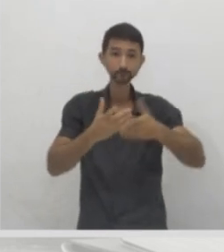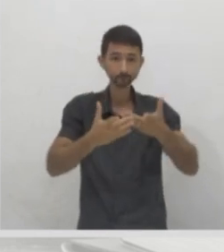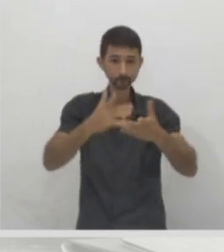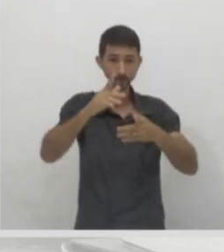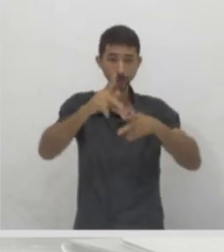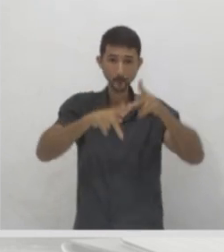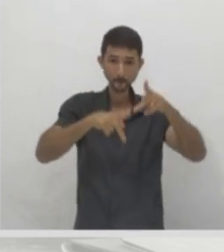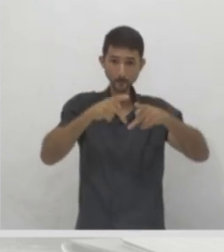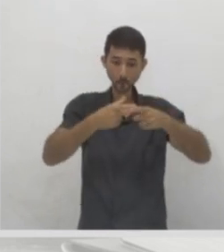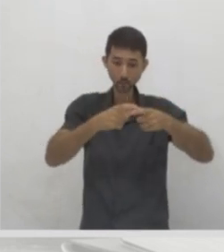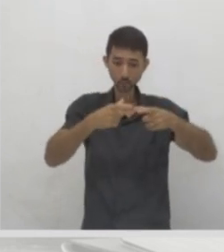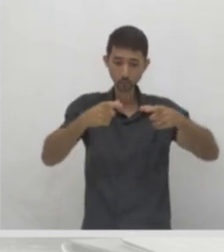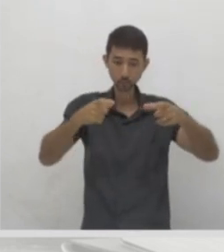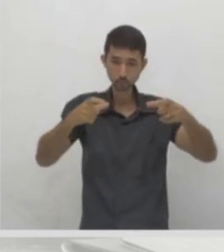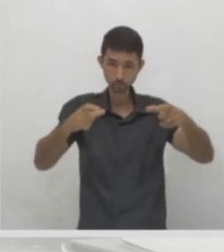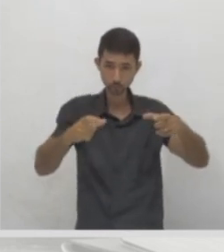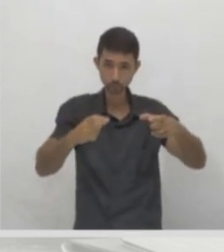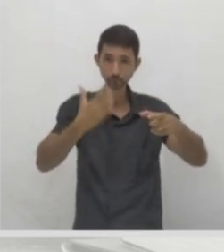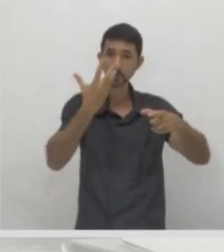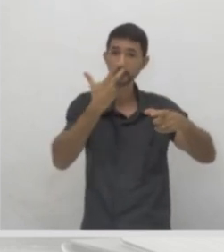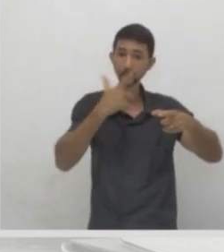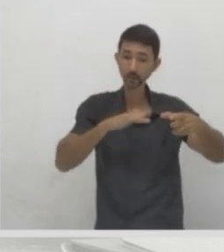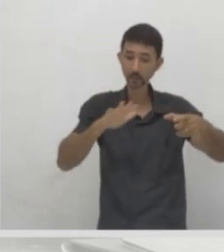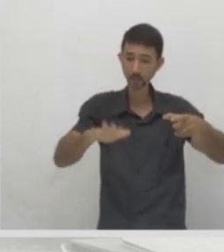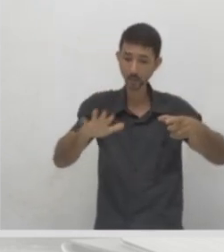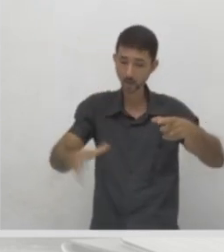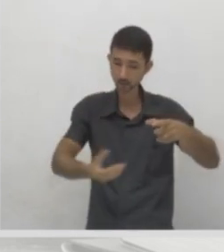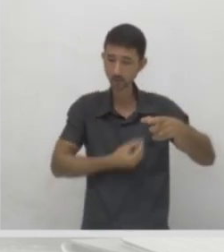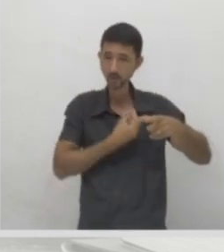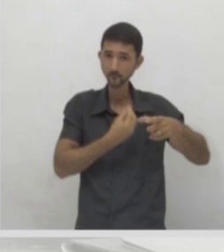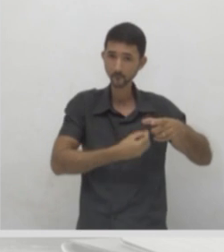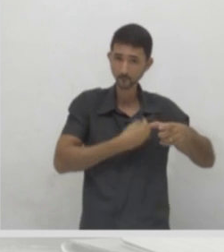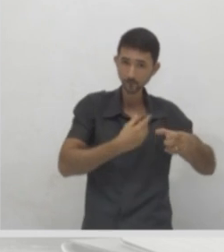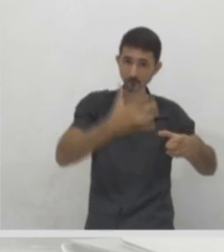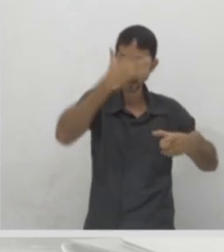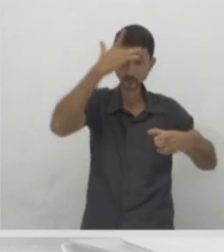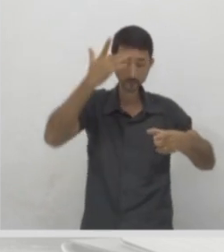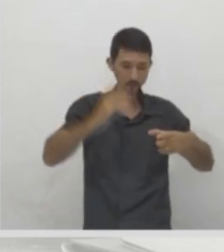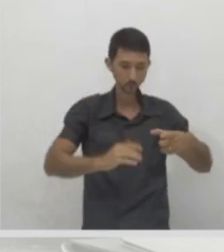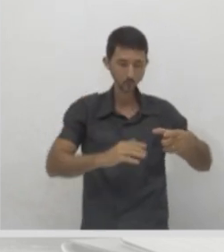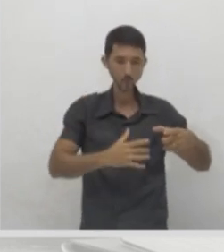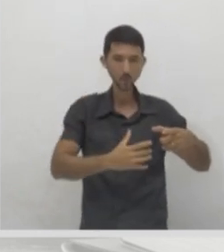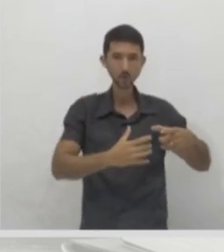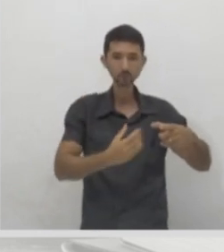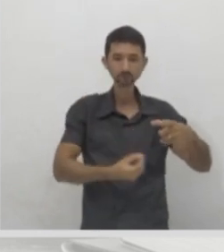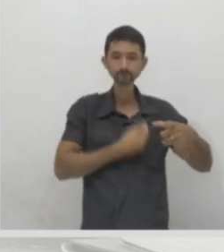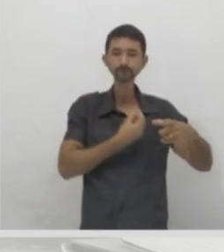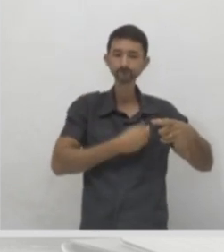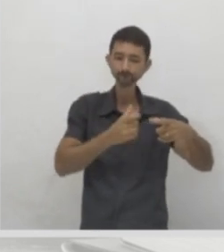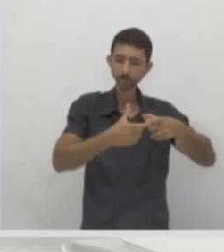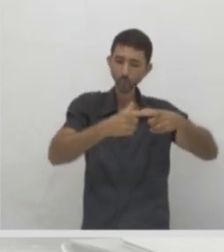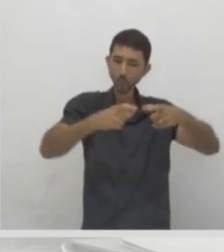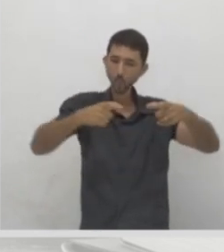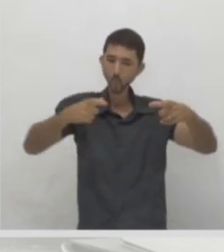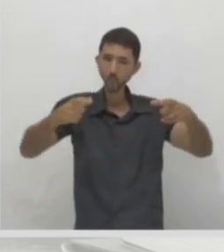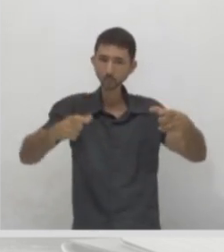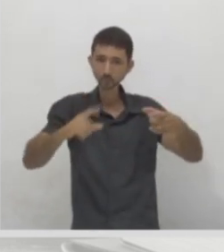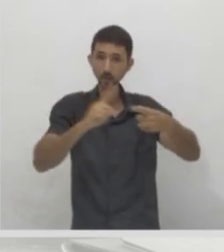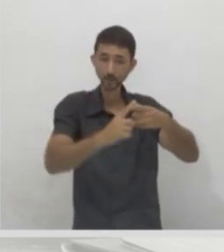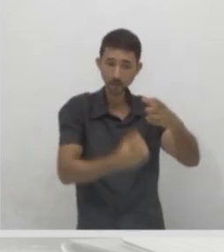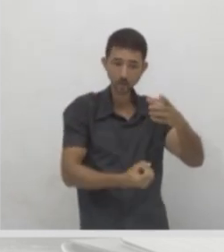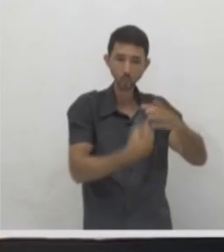pudesse se alimentar, mais crianças sobreviveram e as pessoas pudessem viver, já com esse aumento da produção de